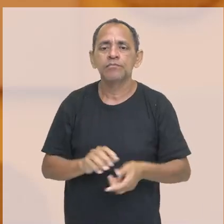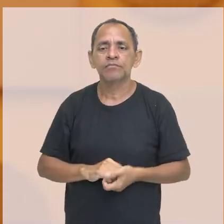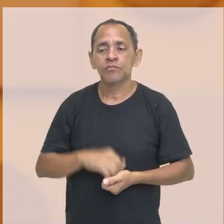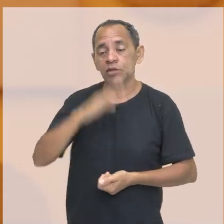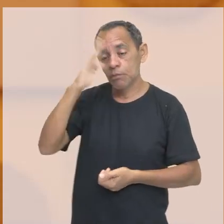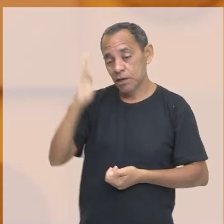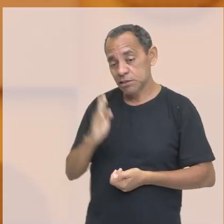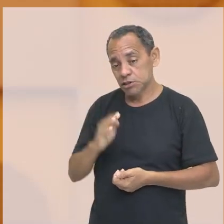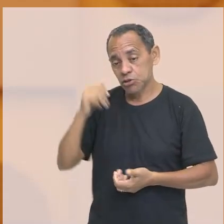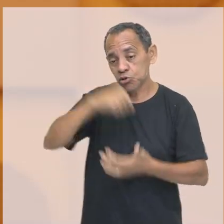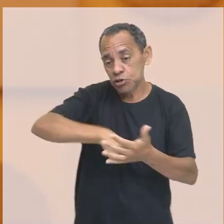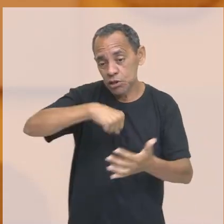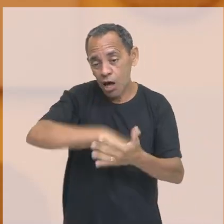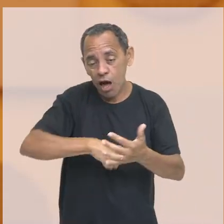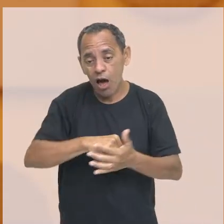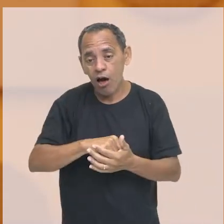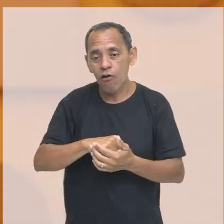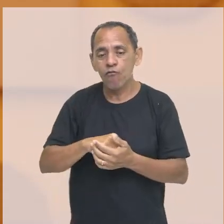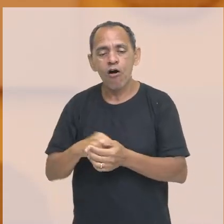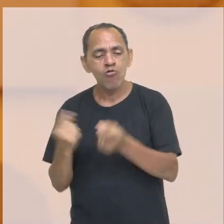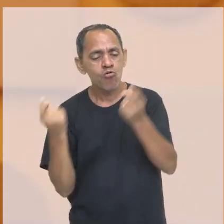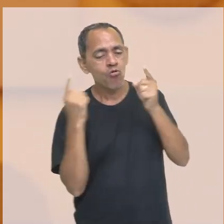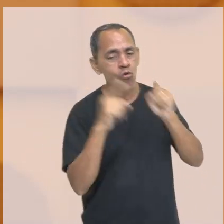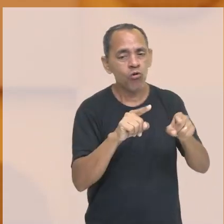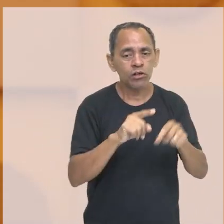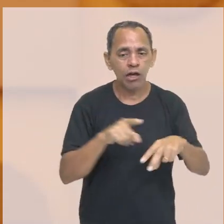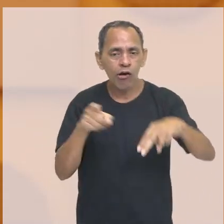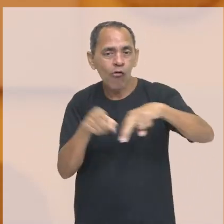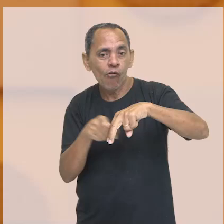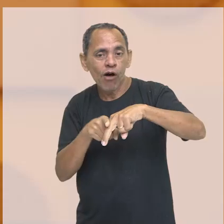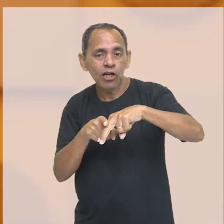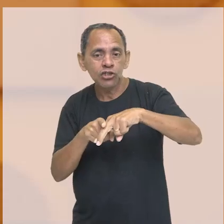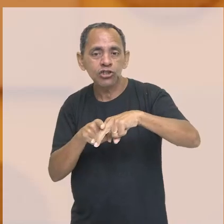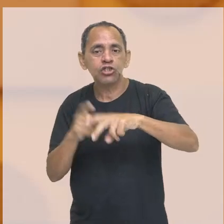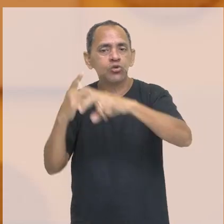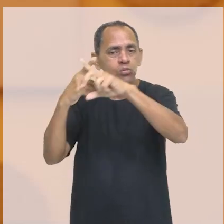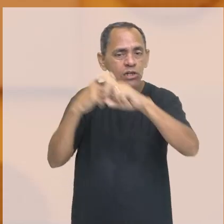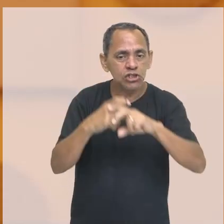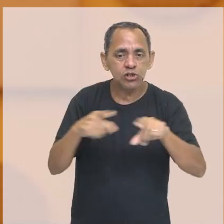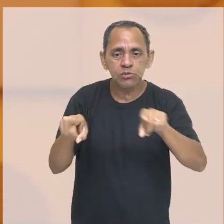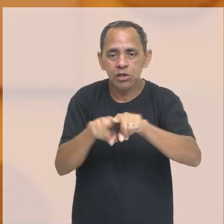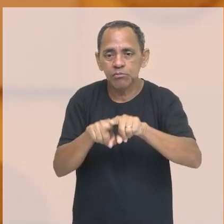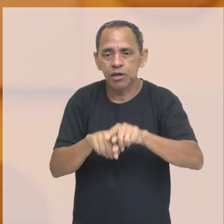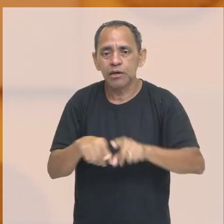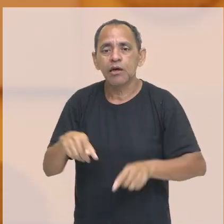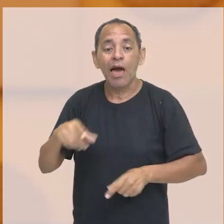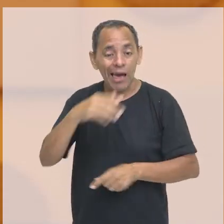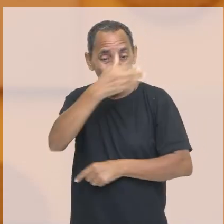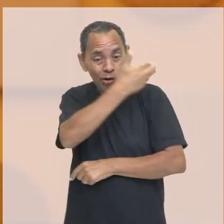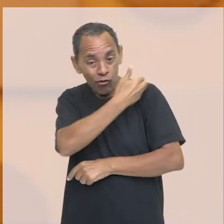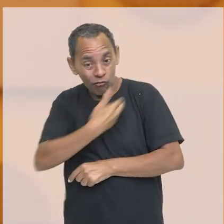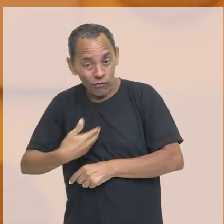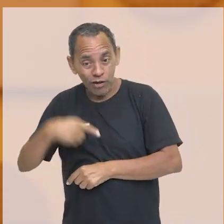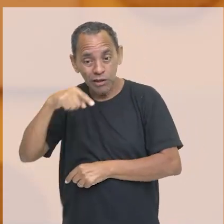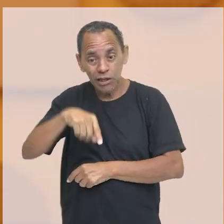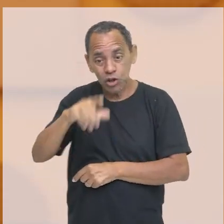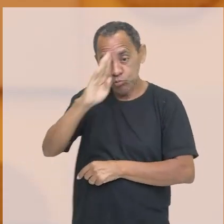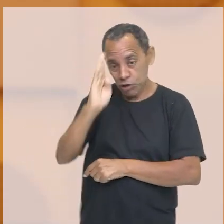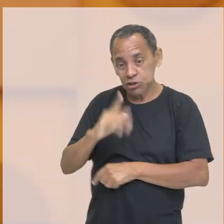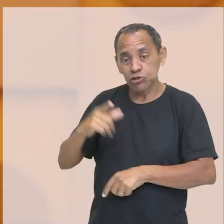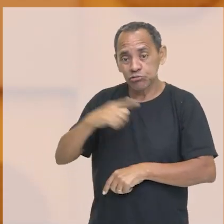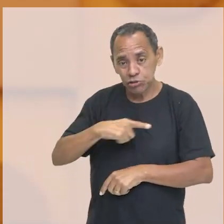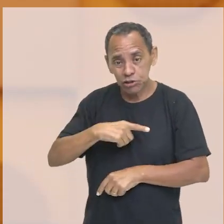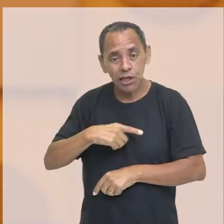contra o fascismo e o nazismo na guerra, e aqui no Brasil a gente tem um governo de aspiração fascista e nazista. Toda